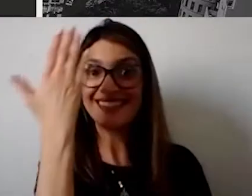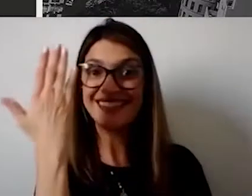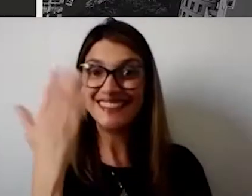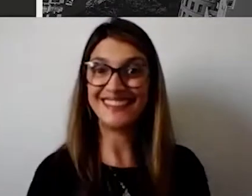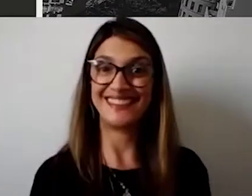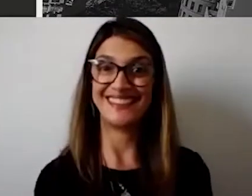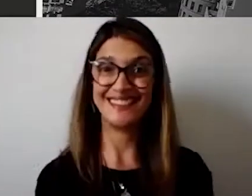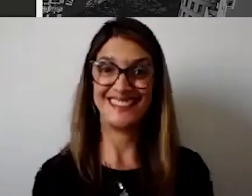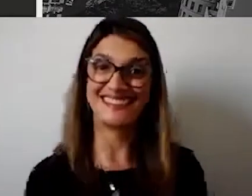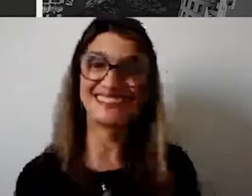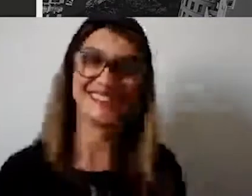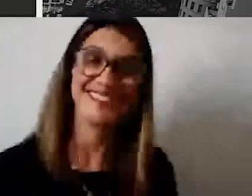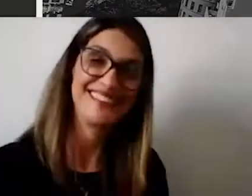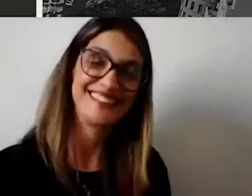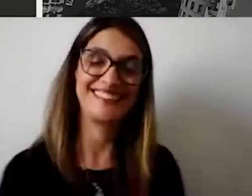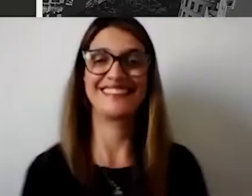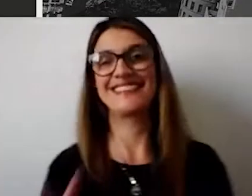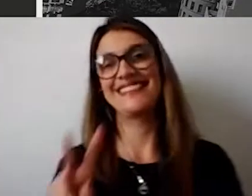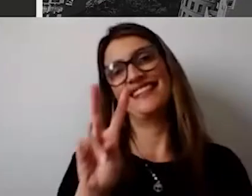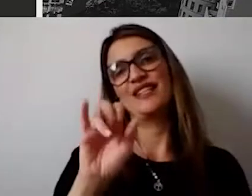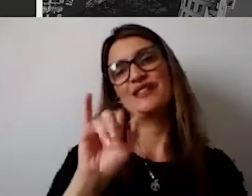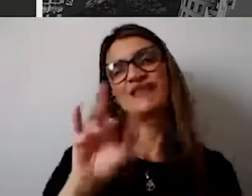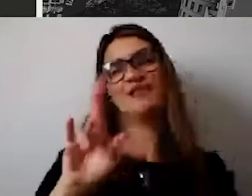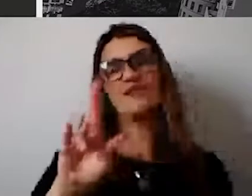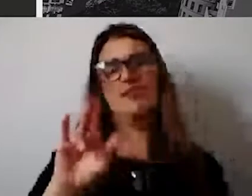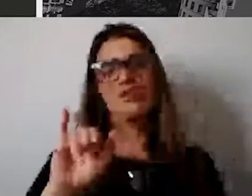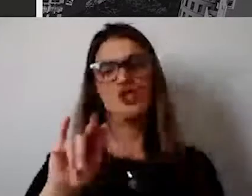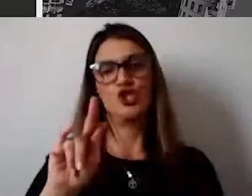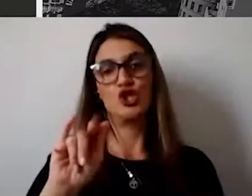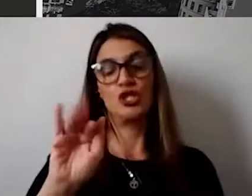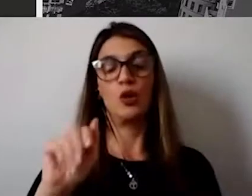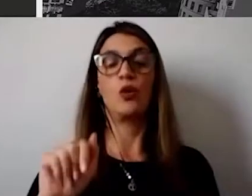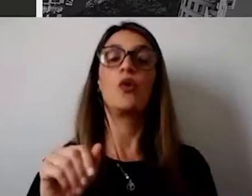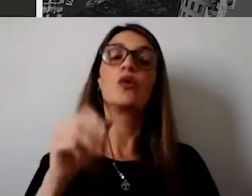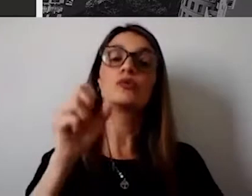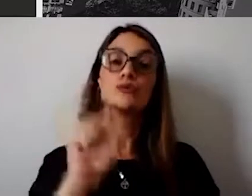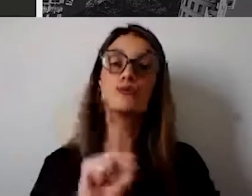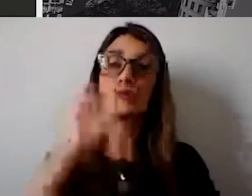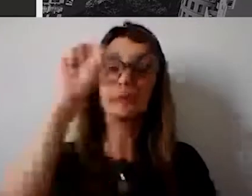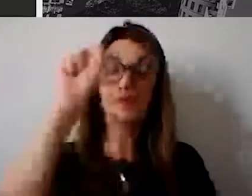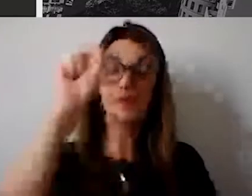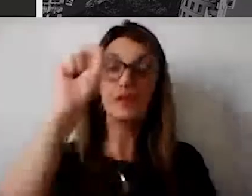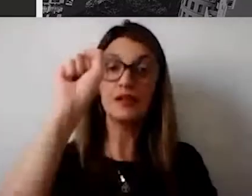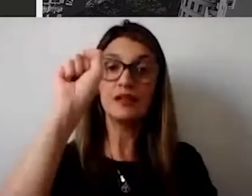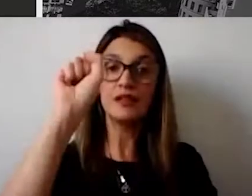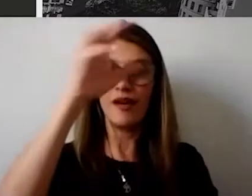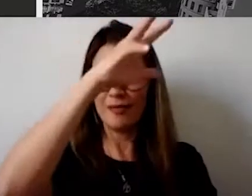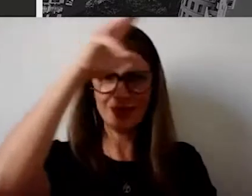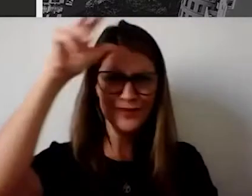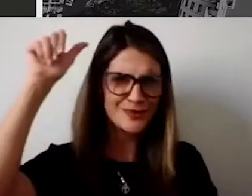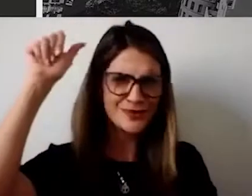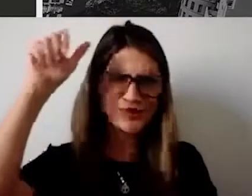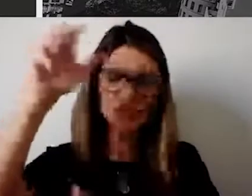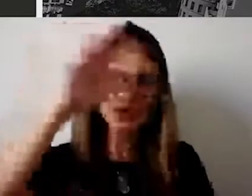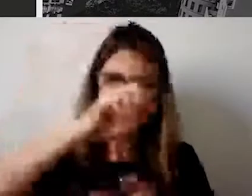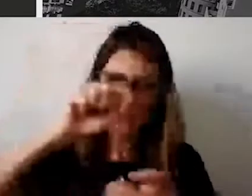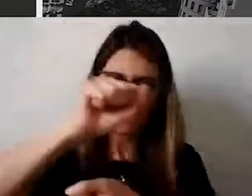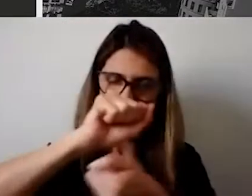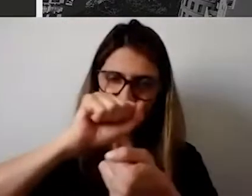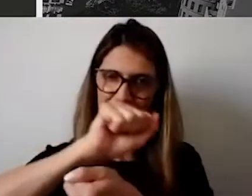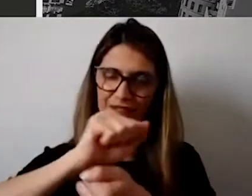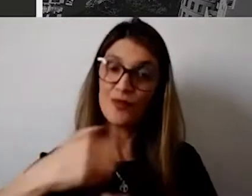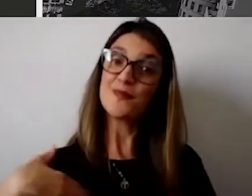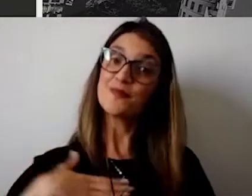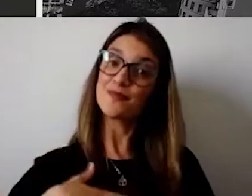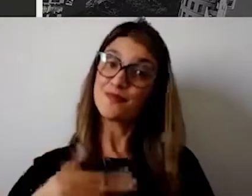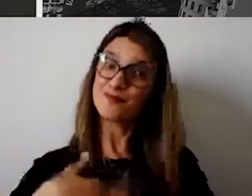Viana, superintendente-geral da Fundação Amazônia Sustentável. Um enorme prazer te receber aqui. E também ao